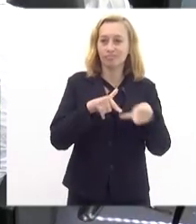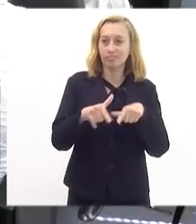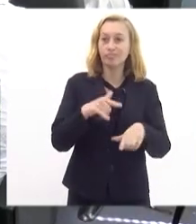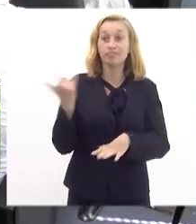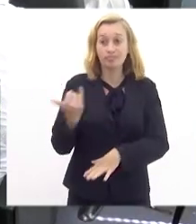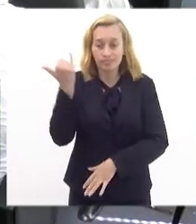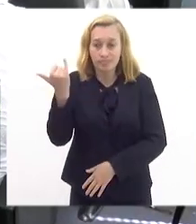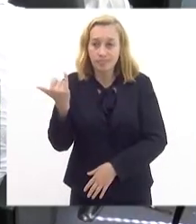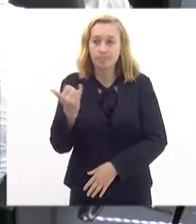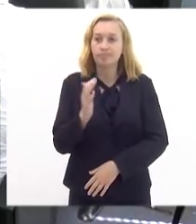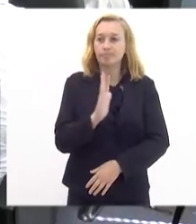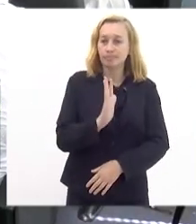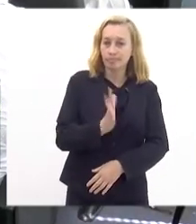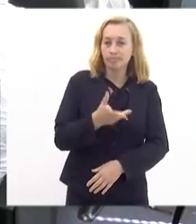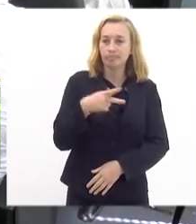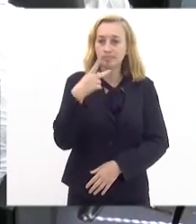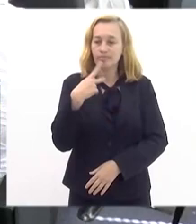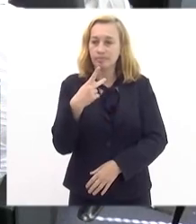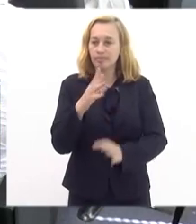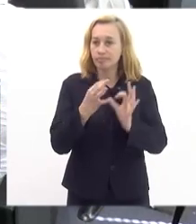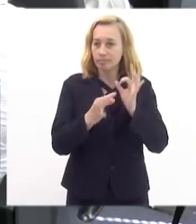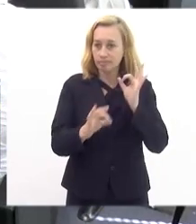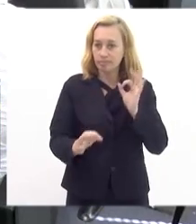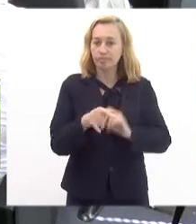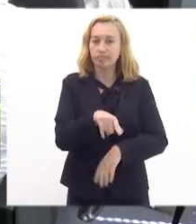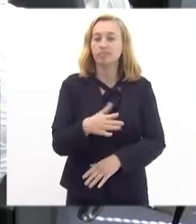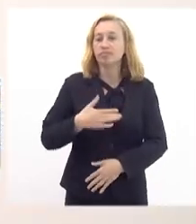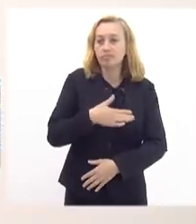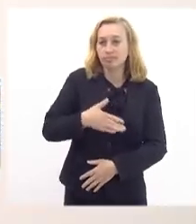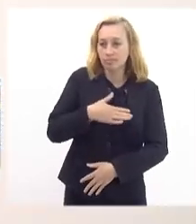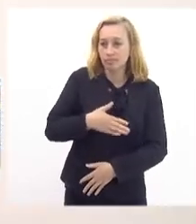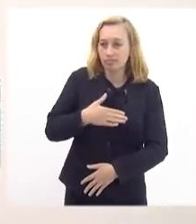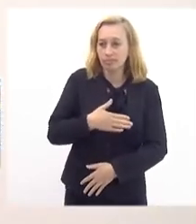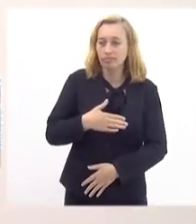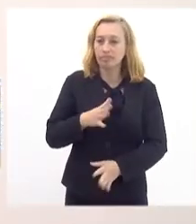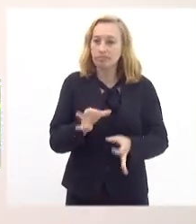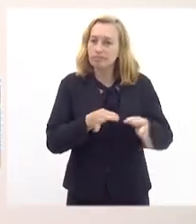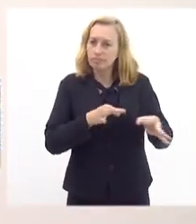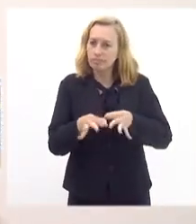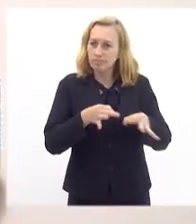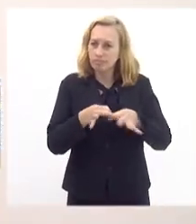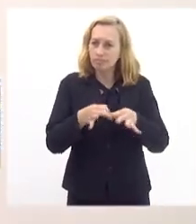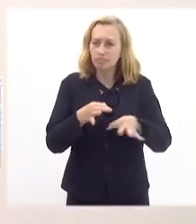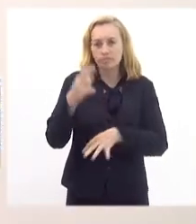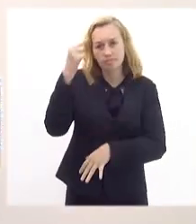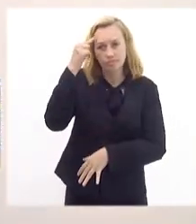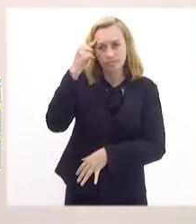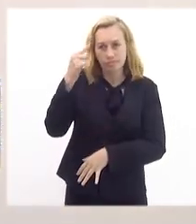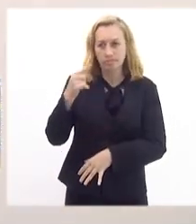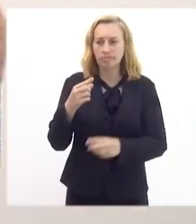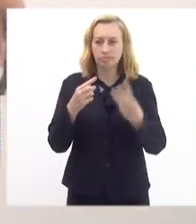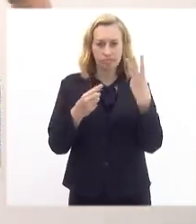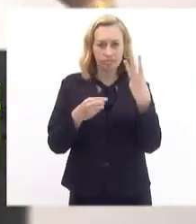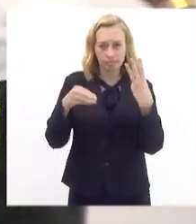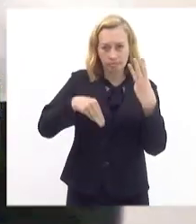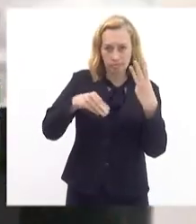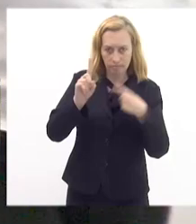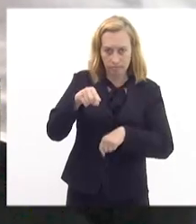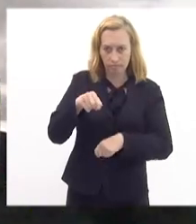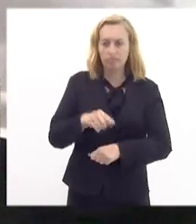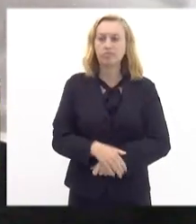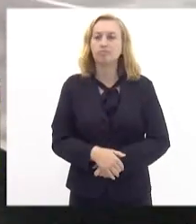extremamente importante já muito foi dito eu só gostaria de para organizar o pensamento tem três minutos né